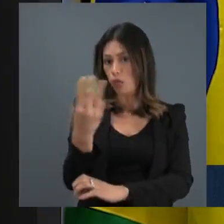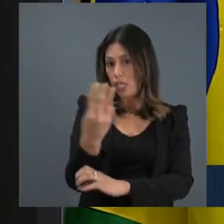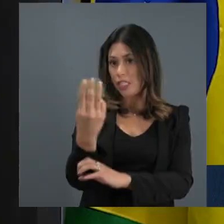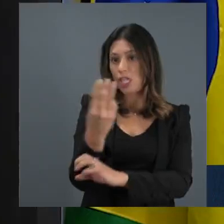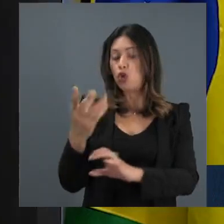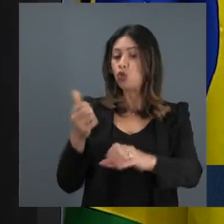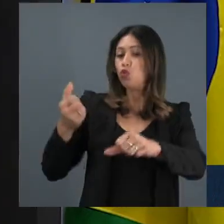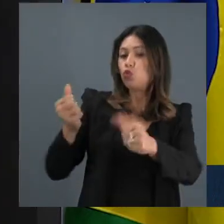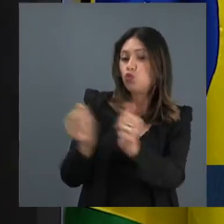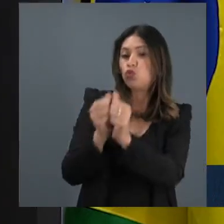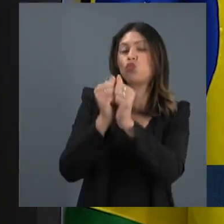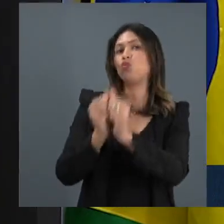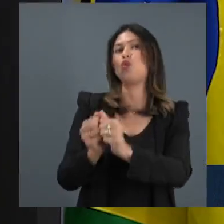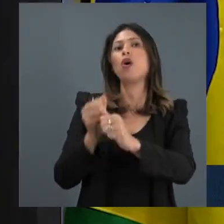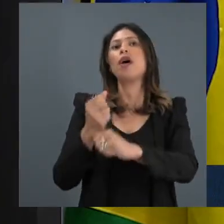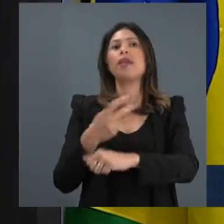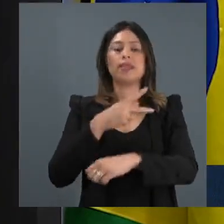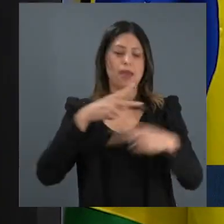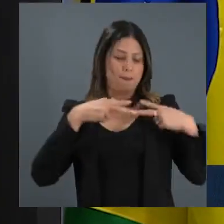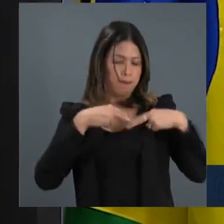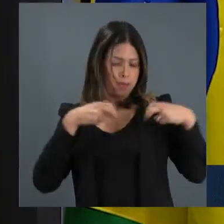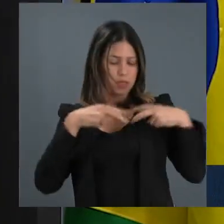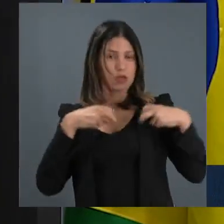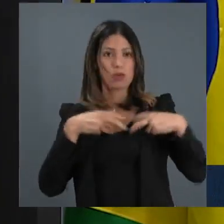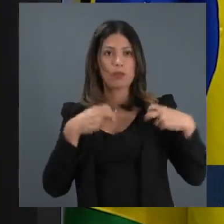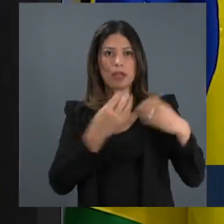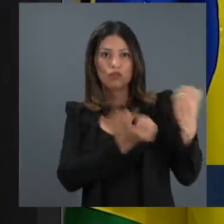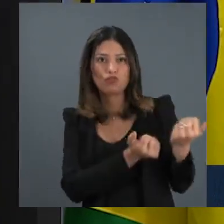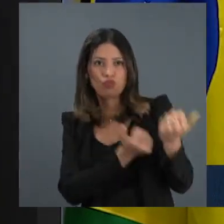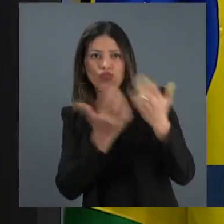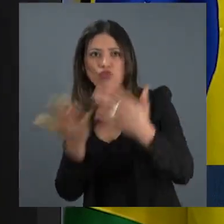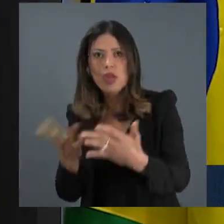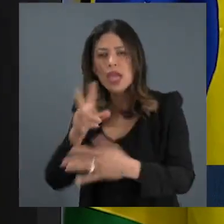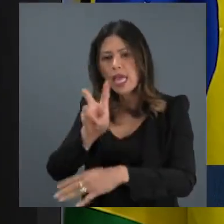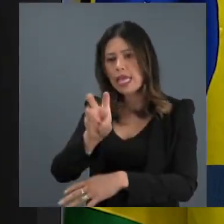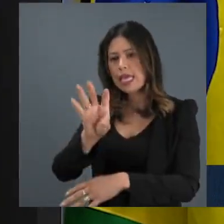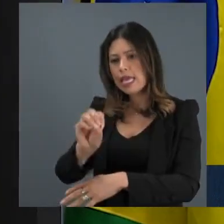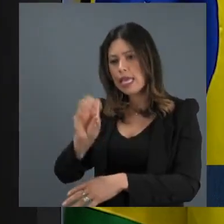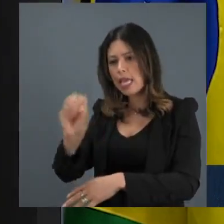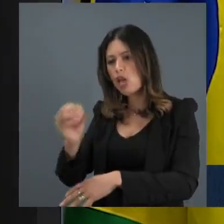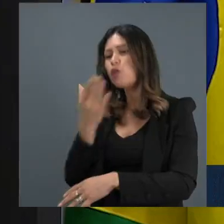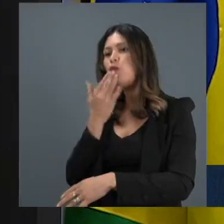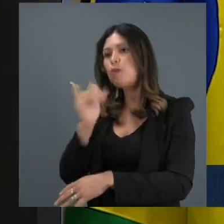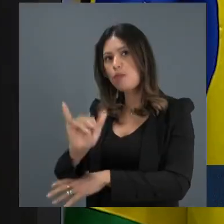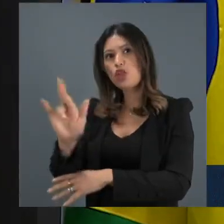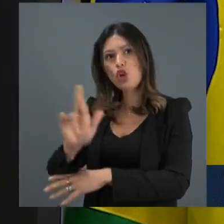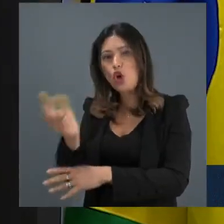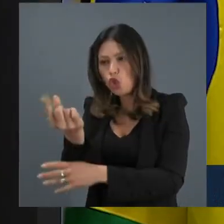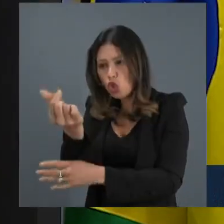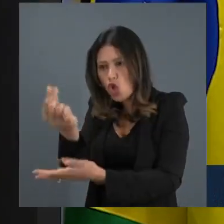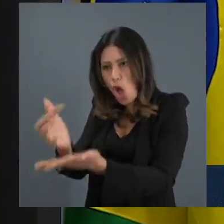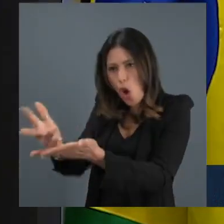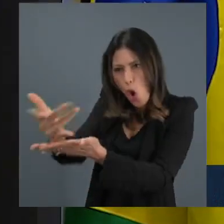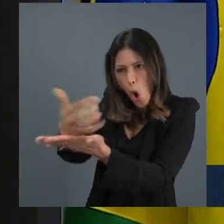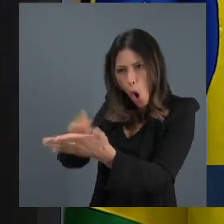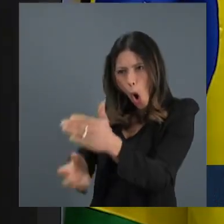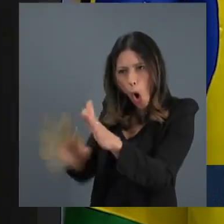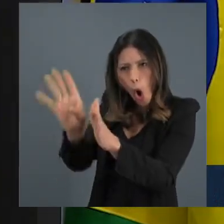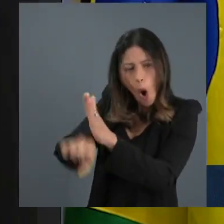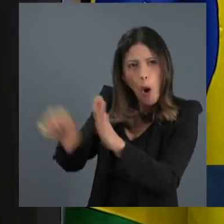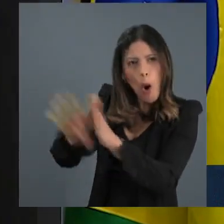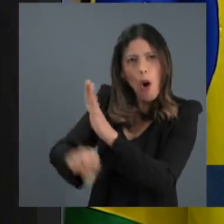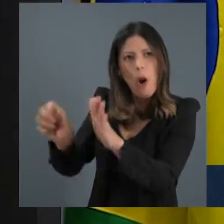devolveu 500 milhões de reais em colaboração premiada, roubados do povo brasileiro.